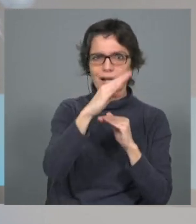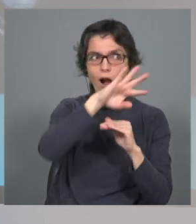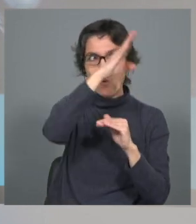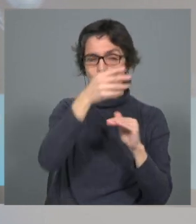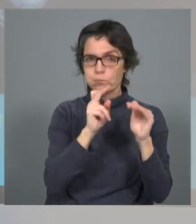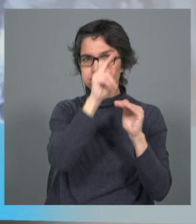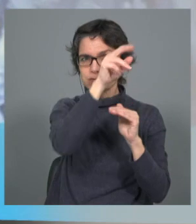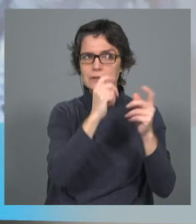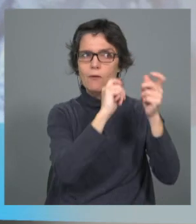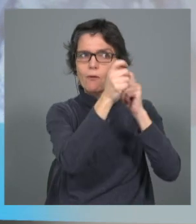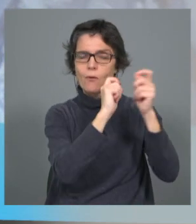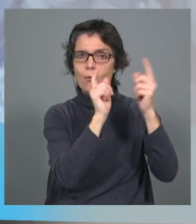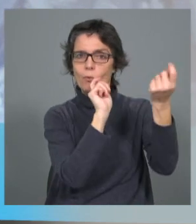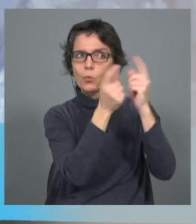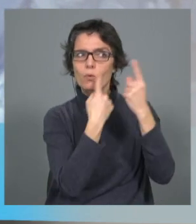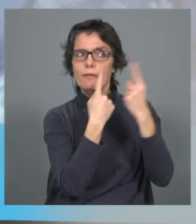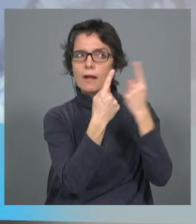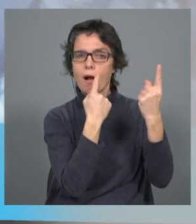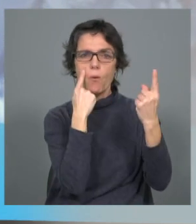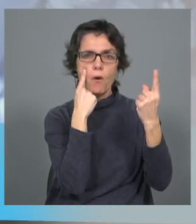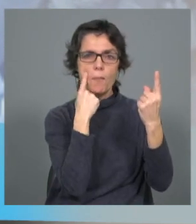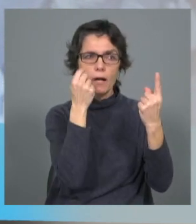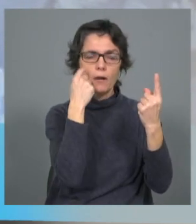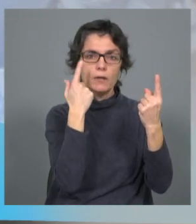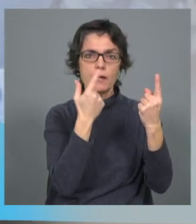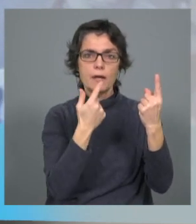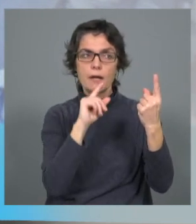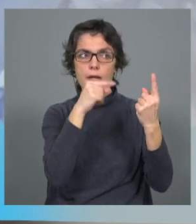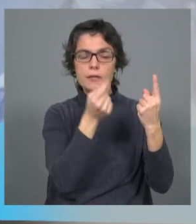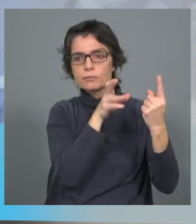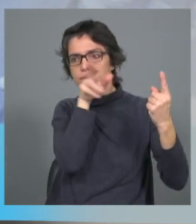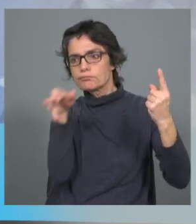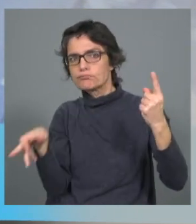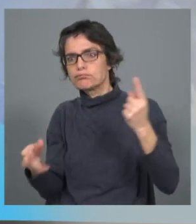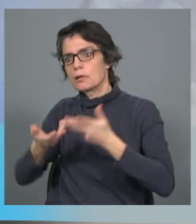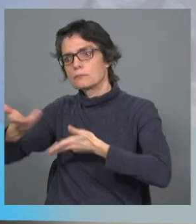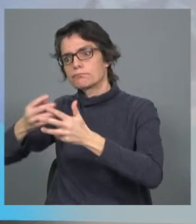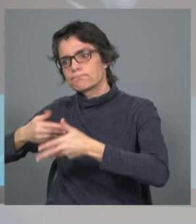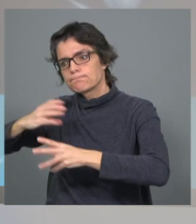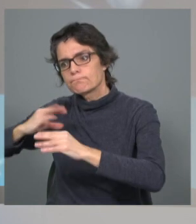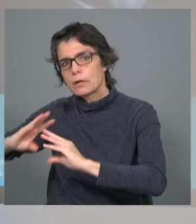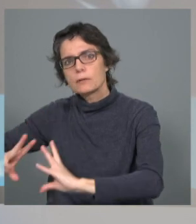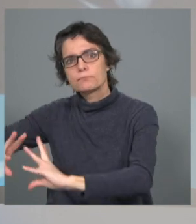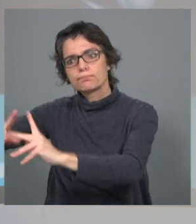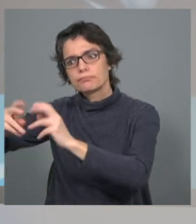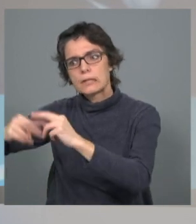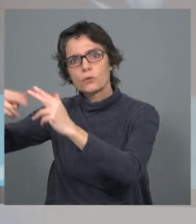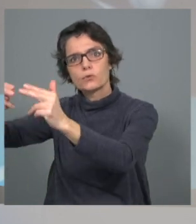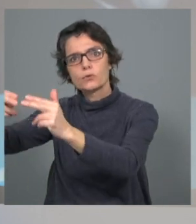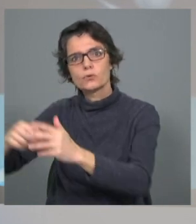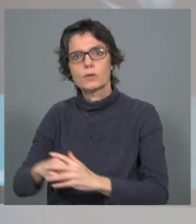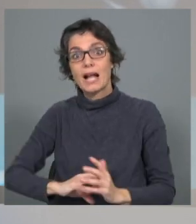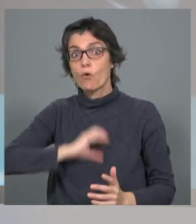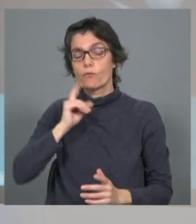do diálogo, do conhecimento, de aprender a conhecer, de confiar neste que se transfigura. Para quem gosta, como sei que o Juan gosta de